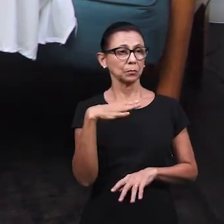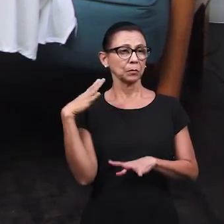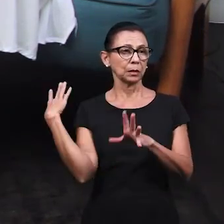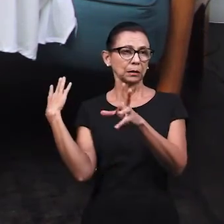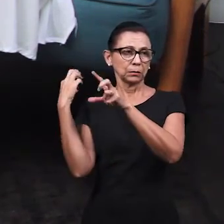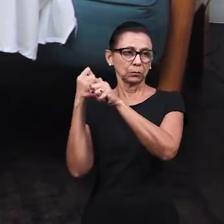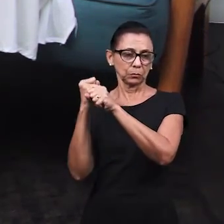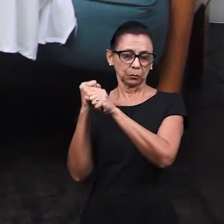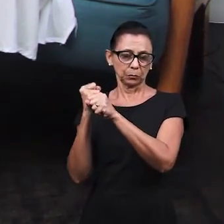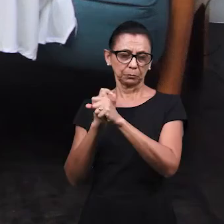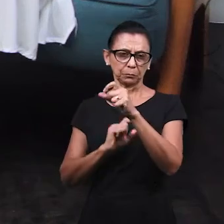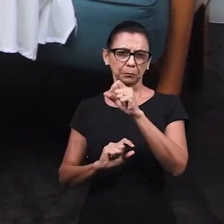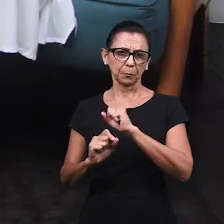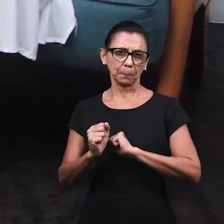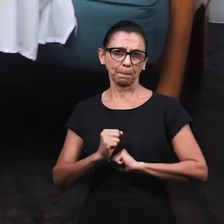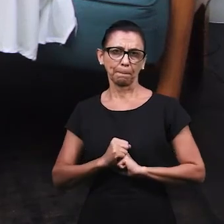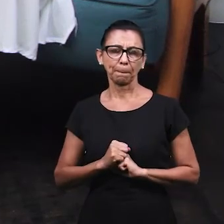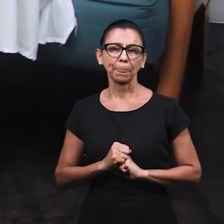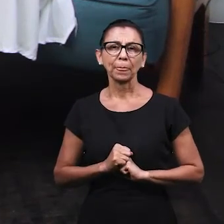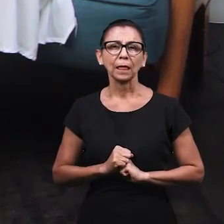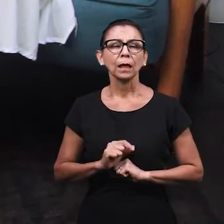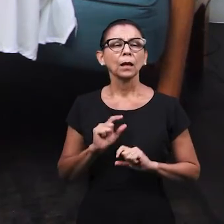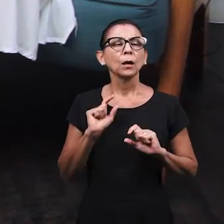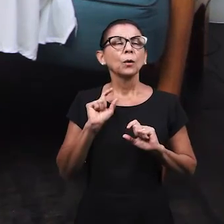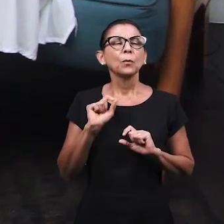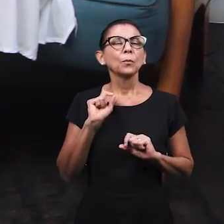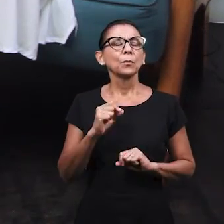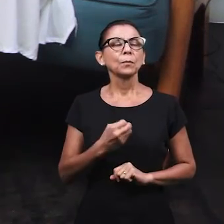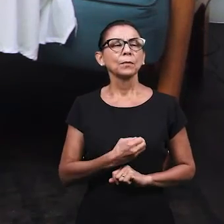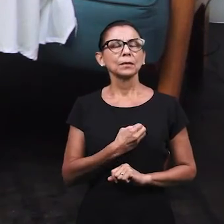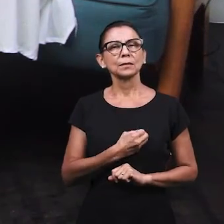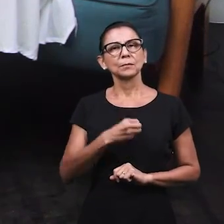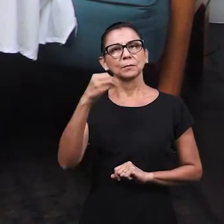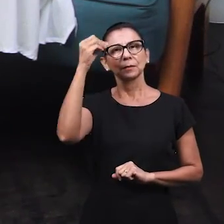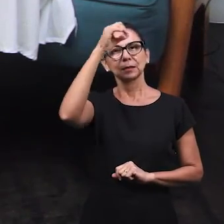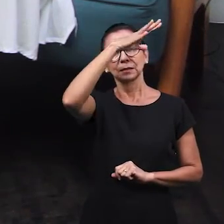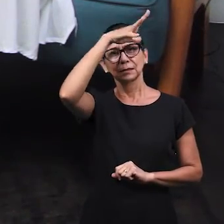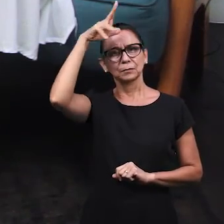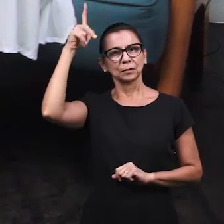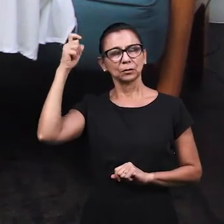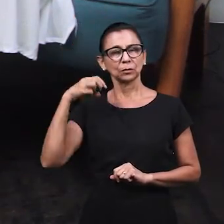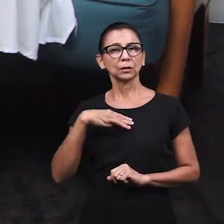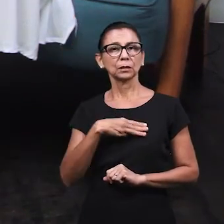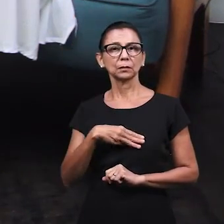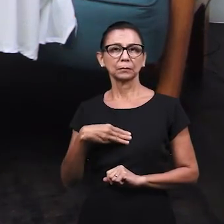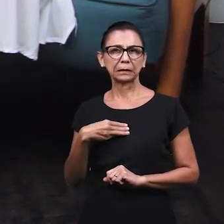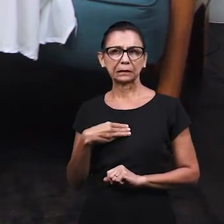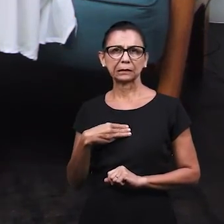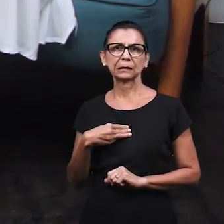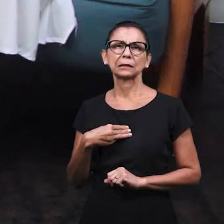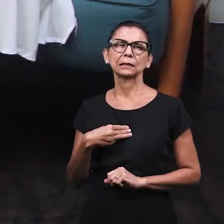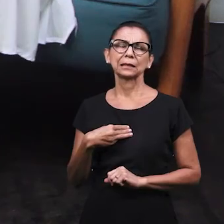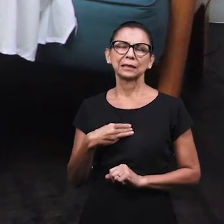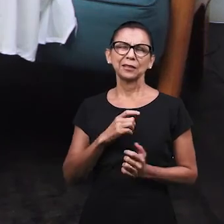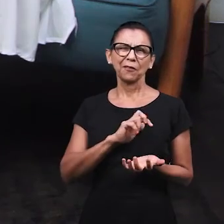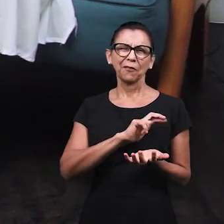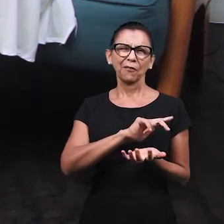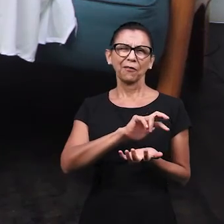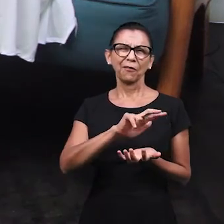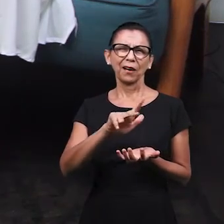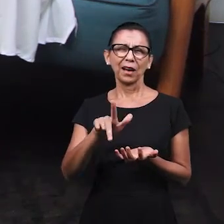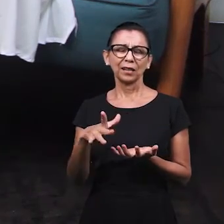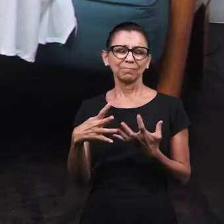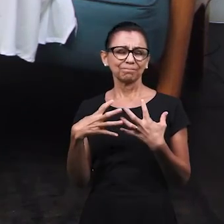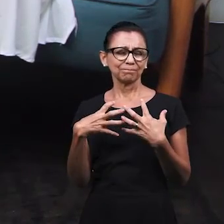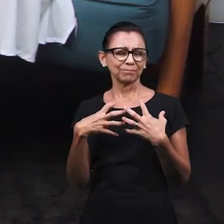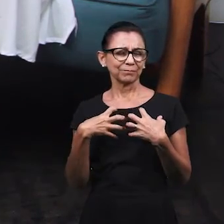para a pessoa que está nos assistindo do que é participar da Missão Amazônia. Eu sei que é uma quantidade de sentimentos,